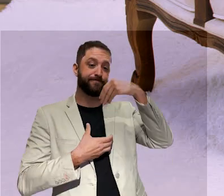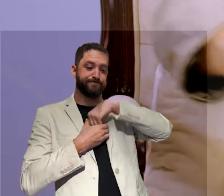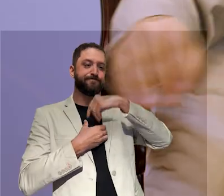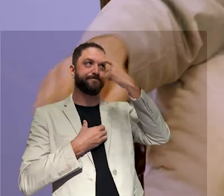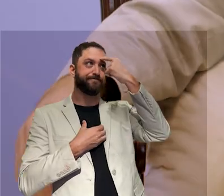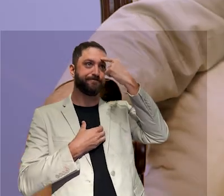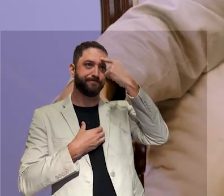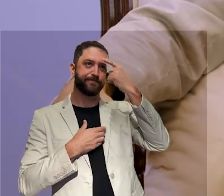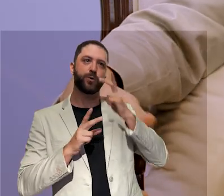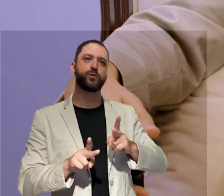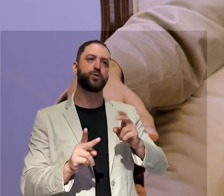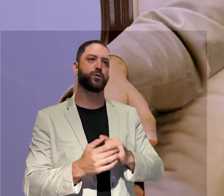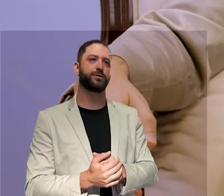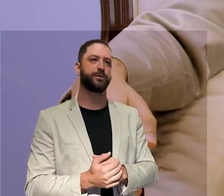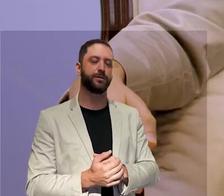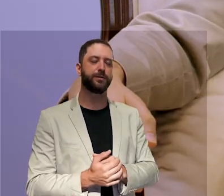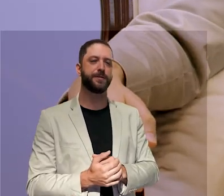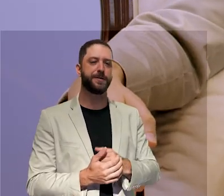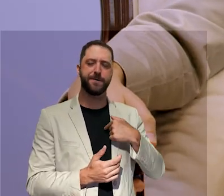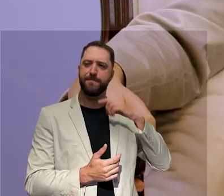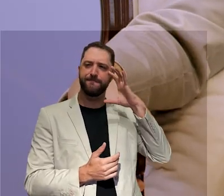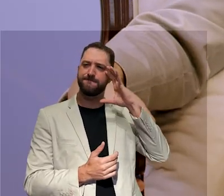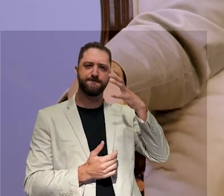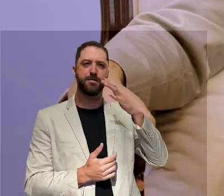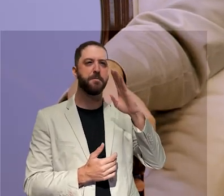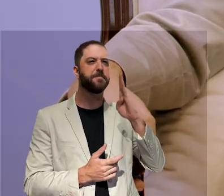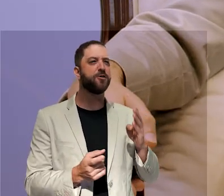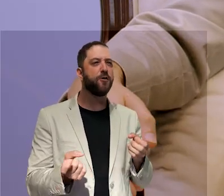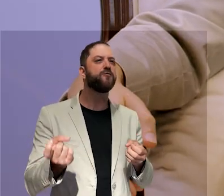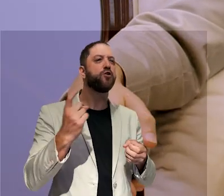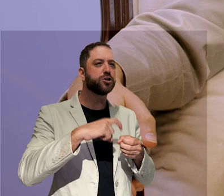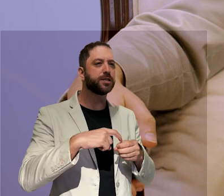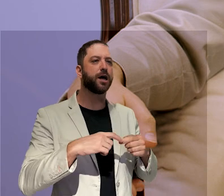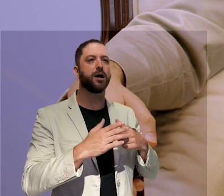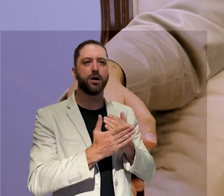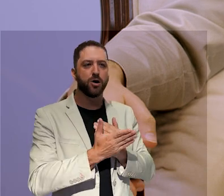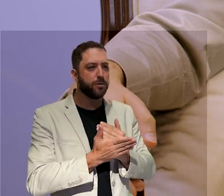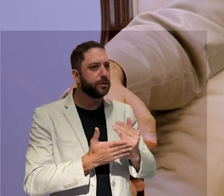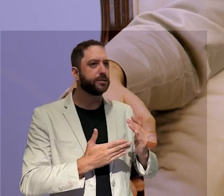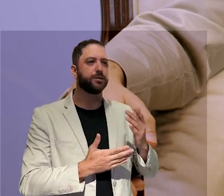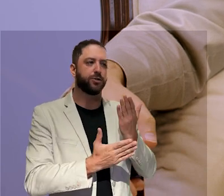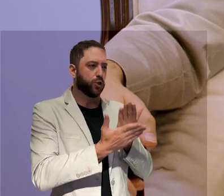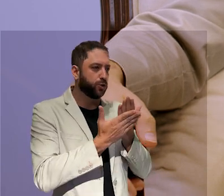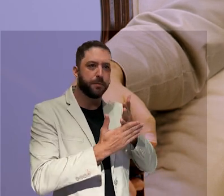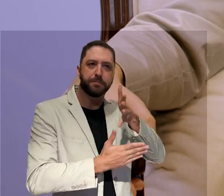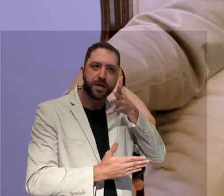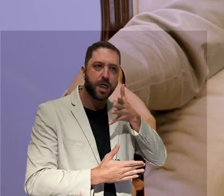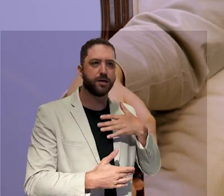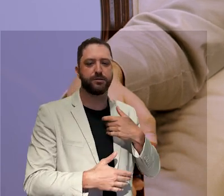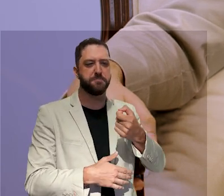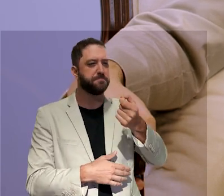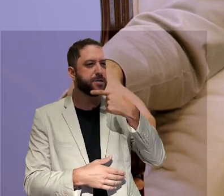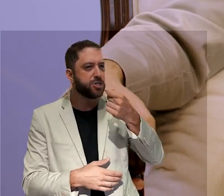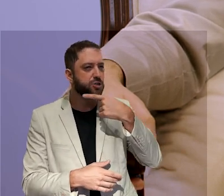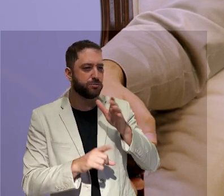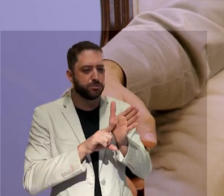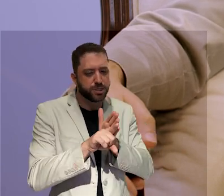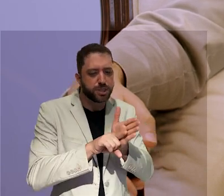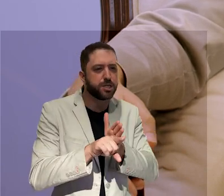gente. E aí eu falei assim, eu vou voltar pro Brasil. E aí eu comecei a fazer curso de palestras, e comecei a fazer meditação, e